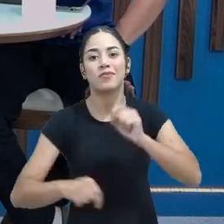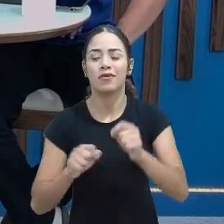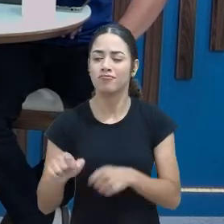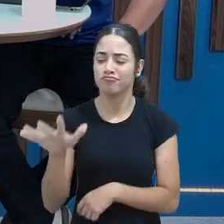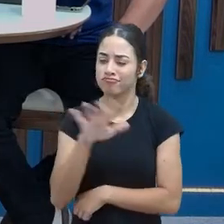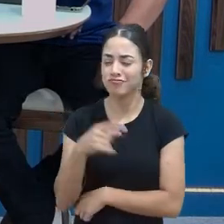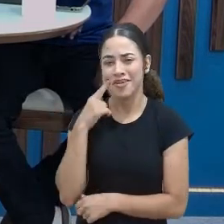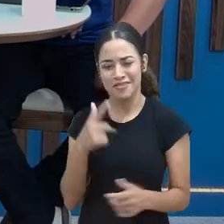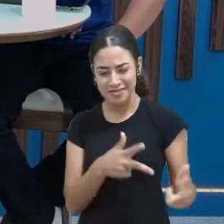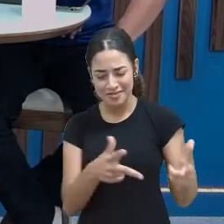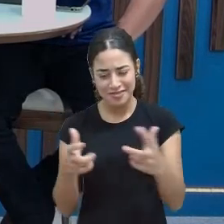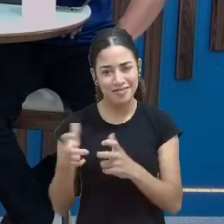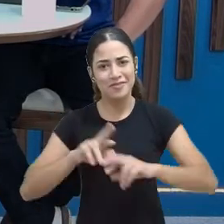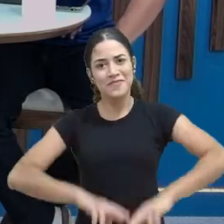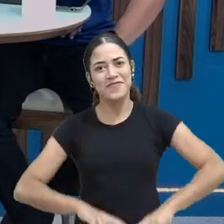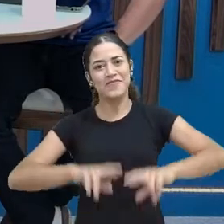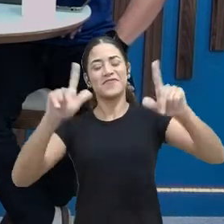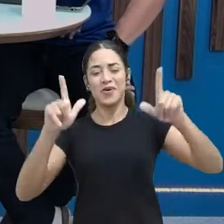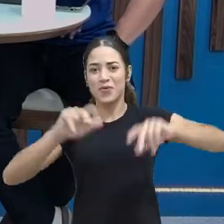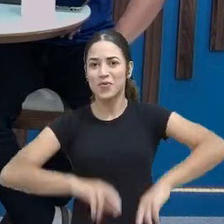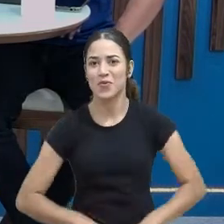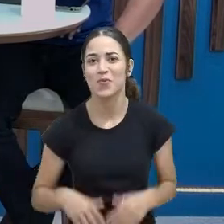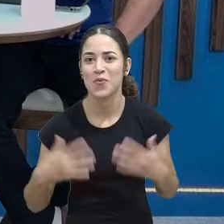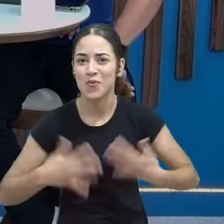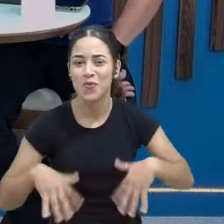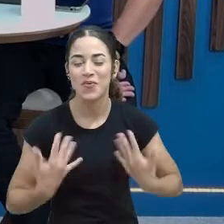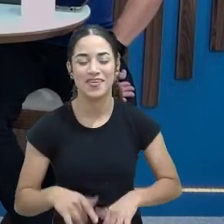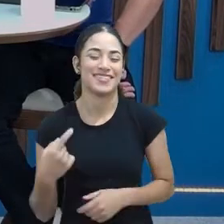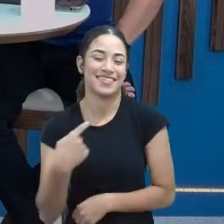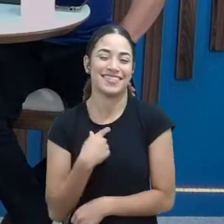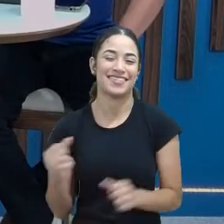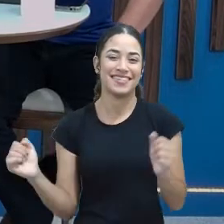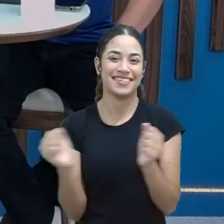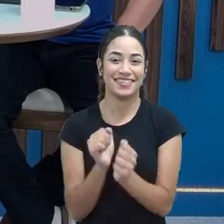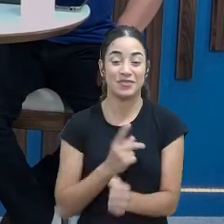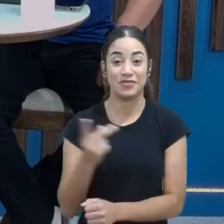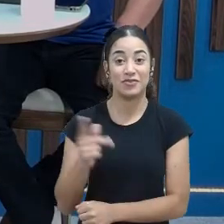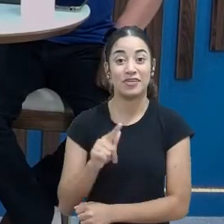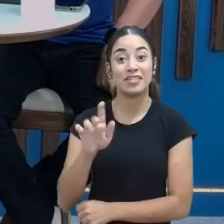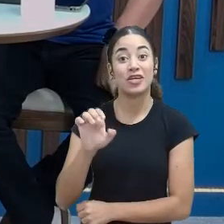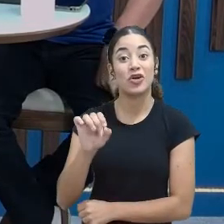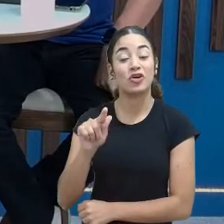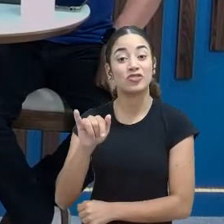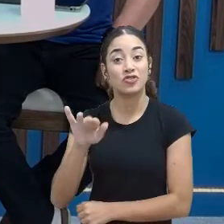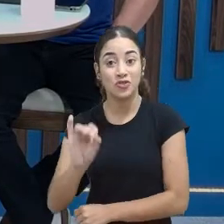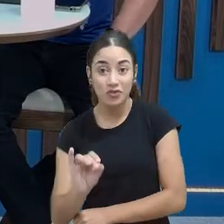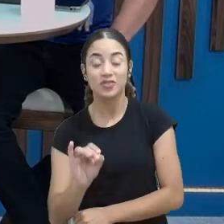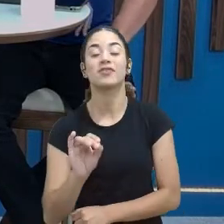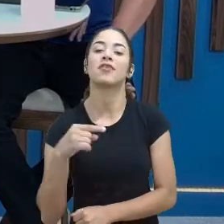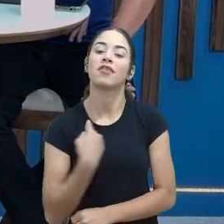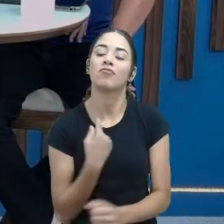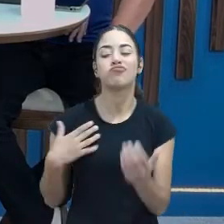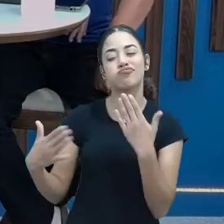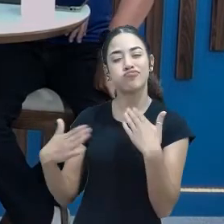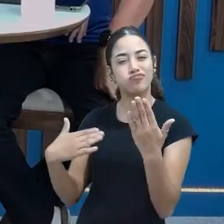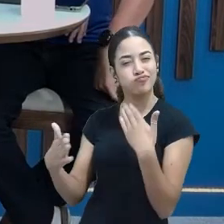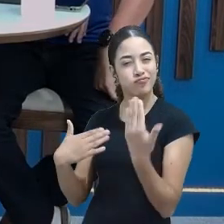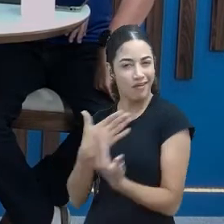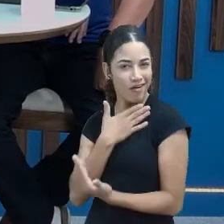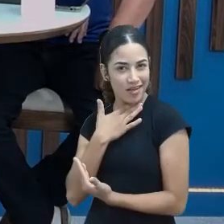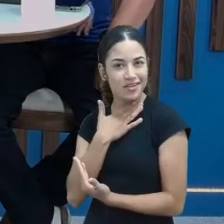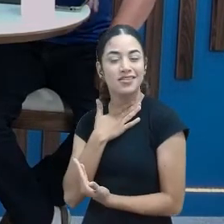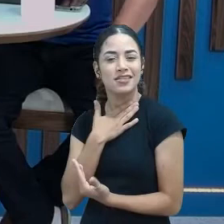bem diferente, né? Inusitado. Eu e o professor Giorgio estamos aqui para bater mais um papo